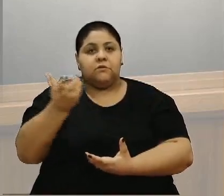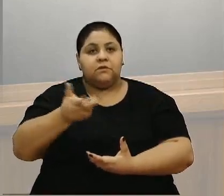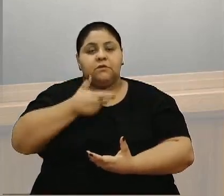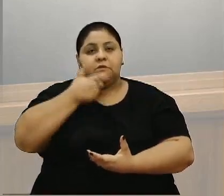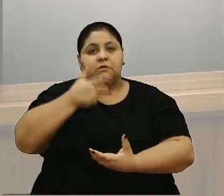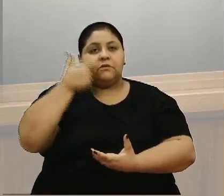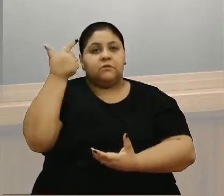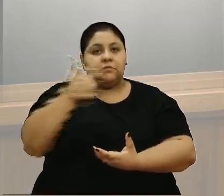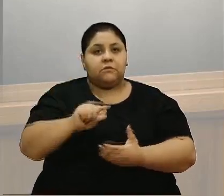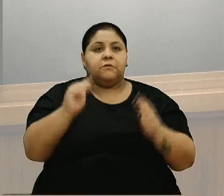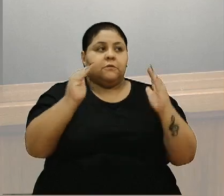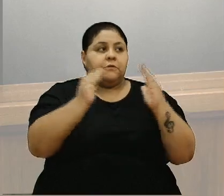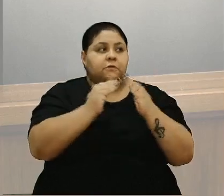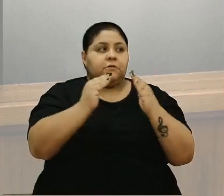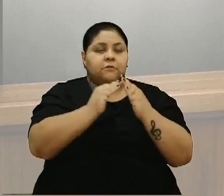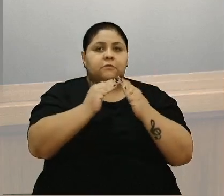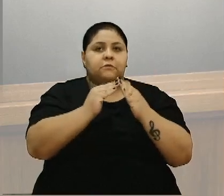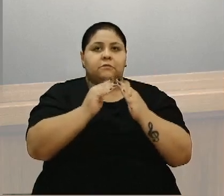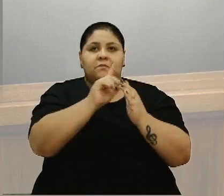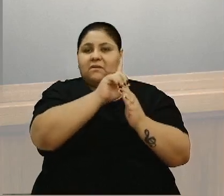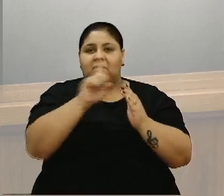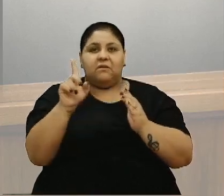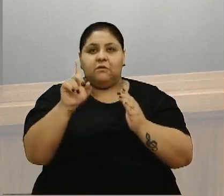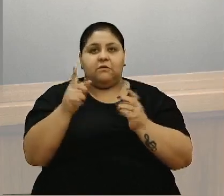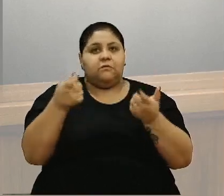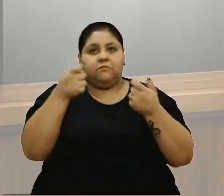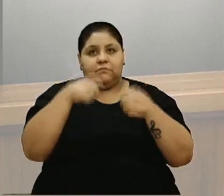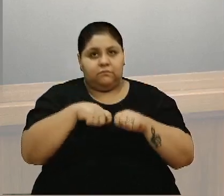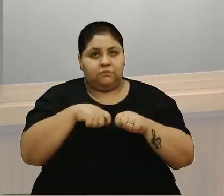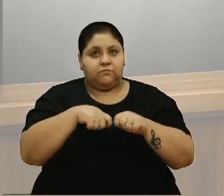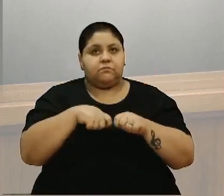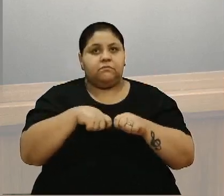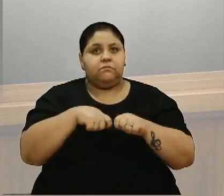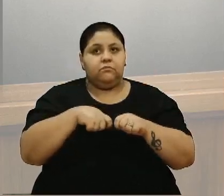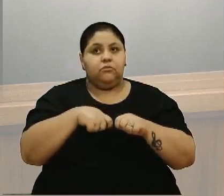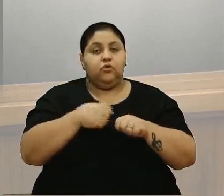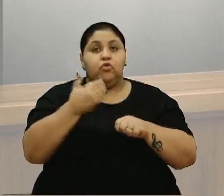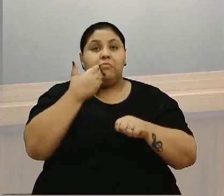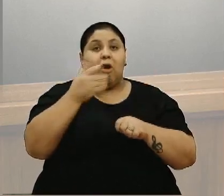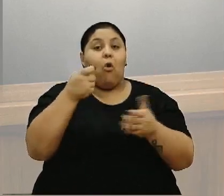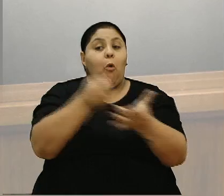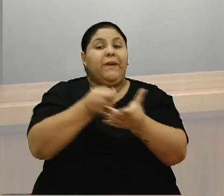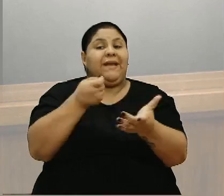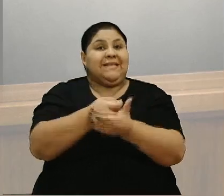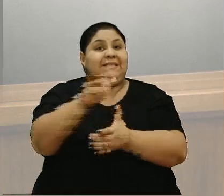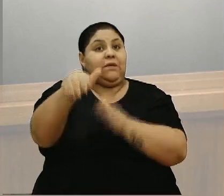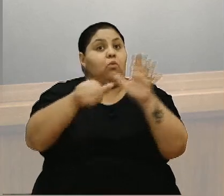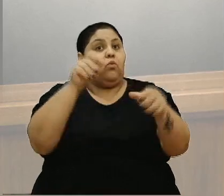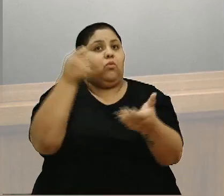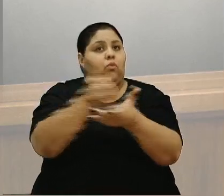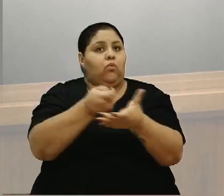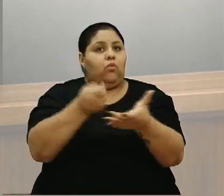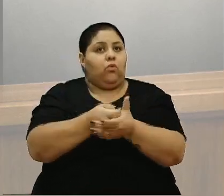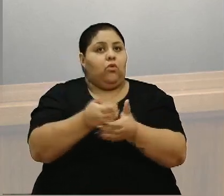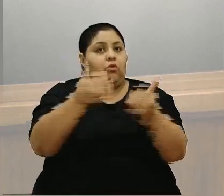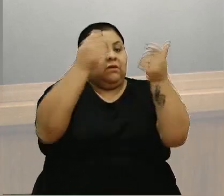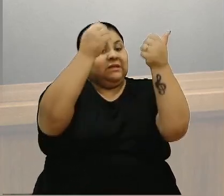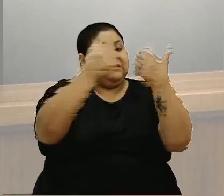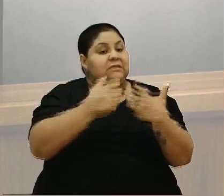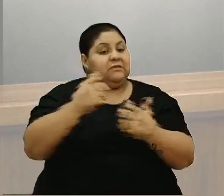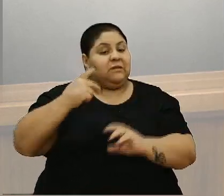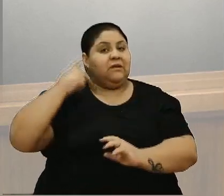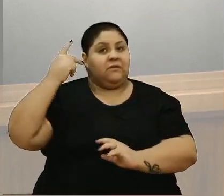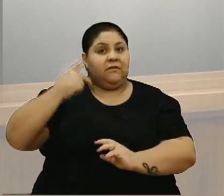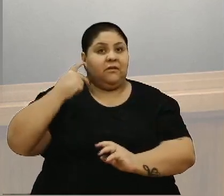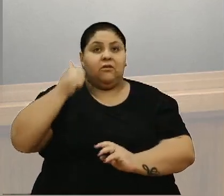que a casa convide, porque acho que não é necessário que se faça uma convocação para que venha explicar para os vereadores e para